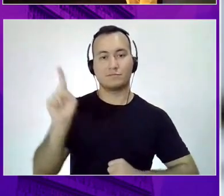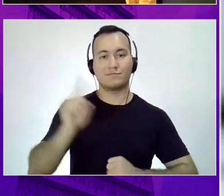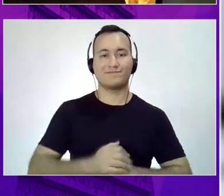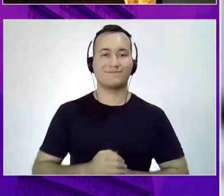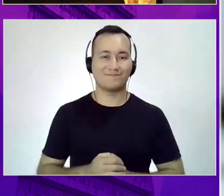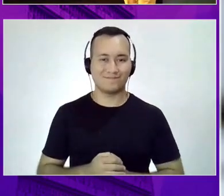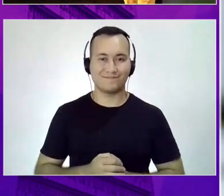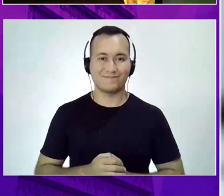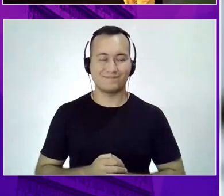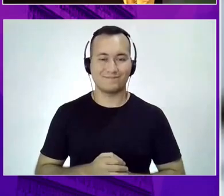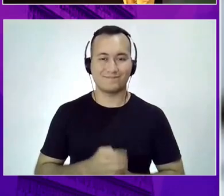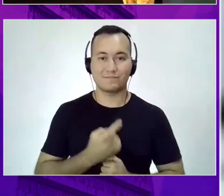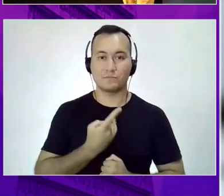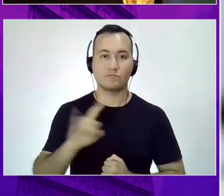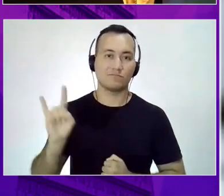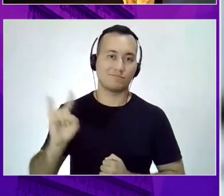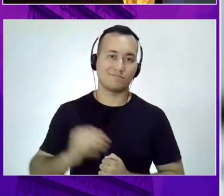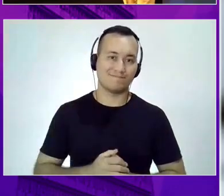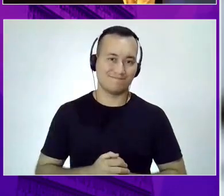Então, assim,